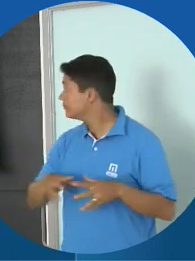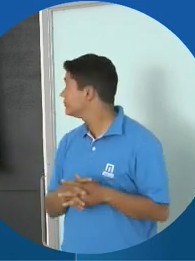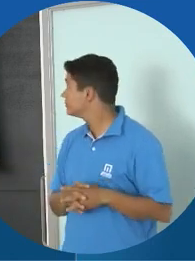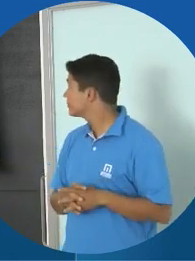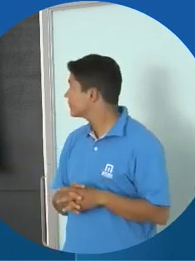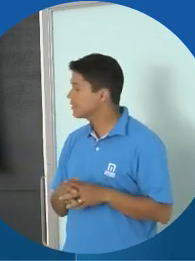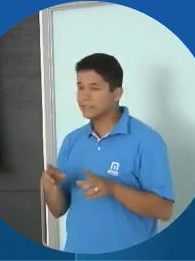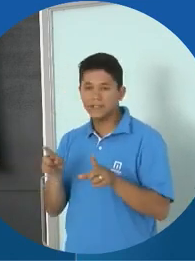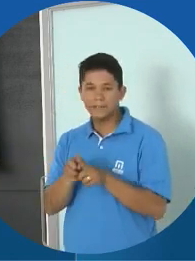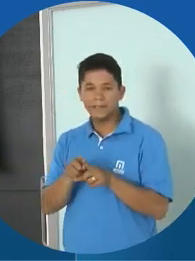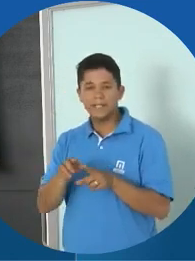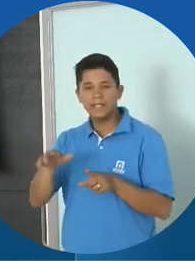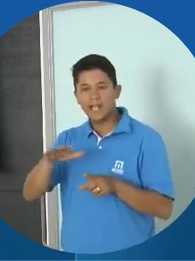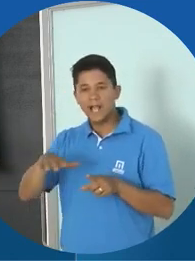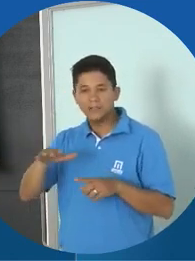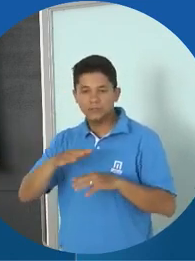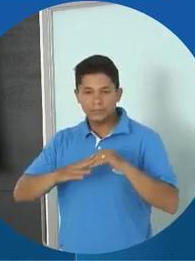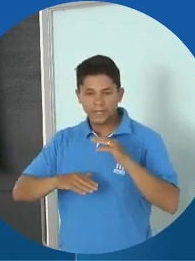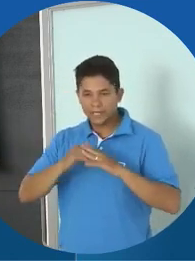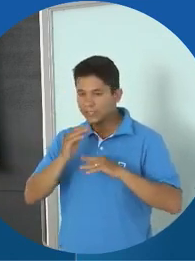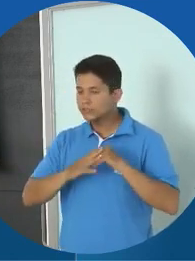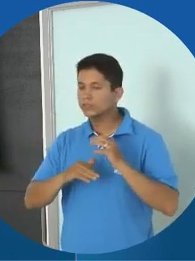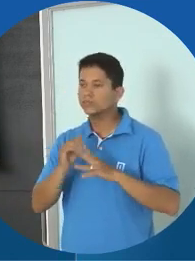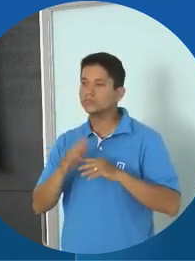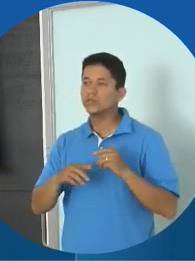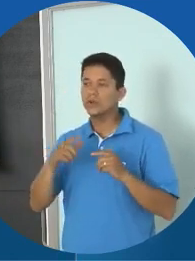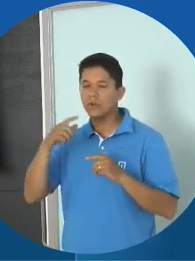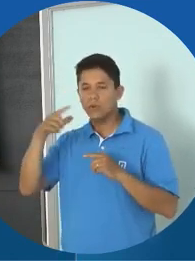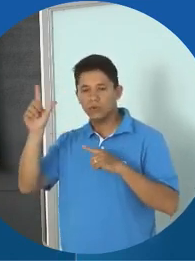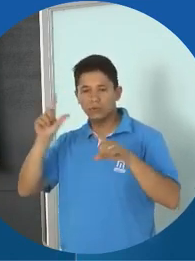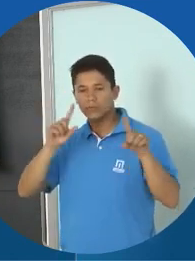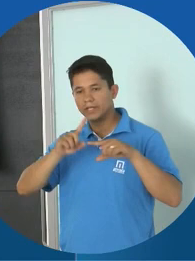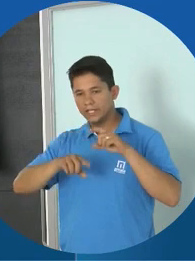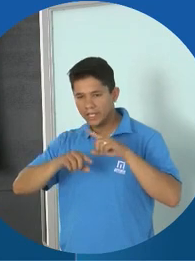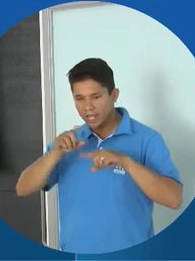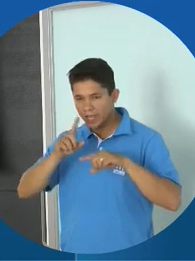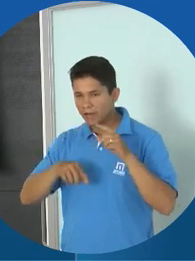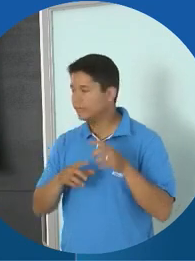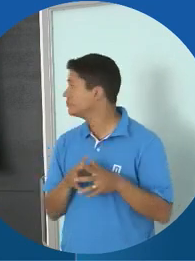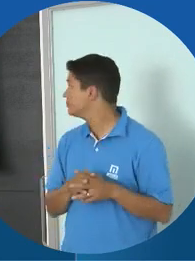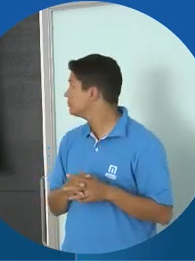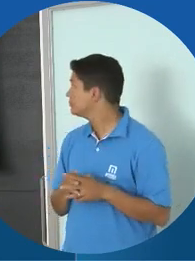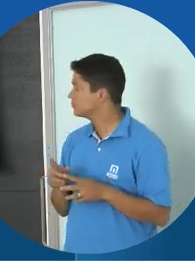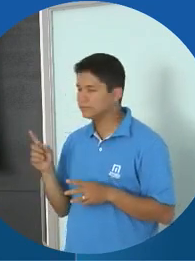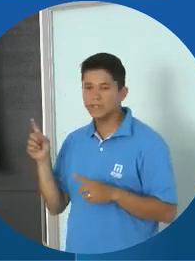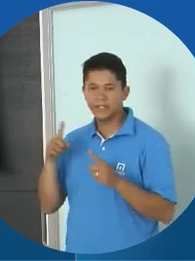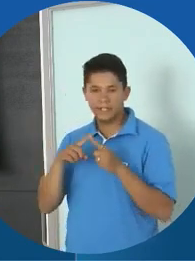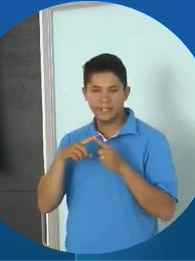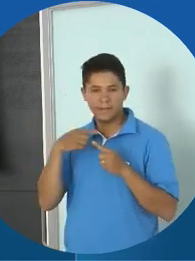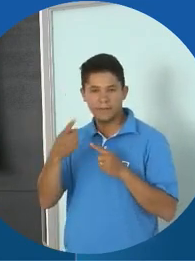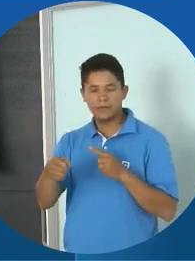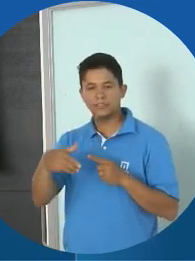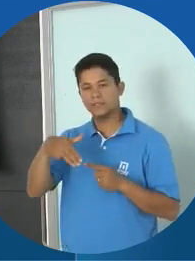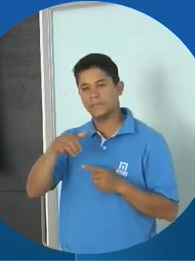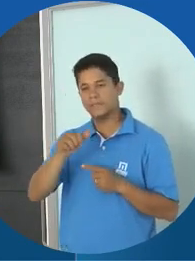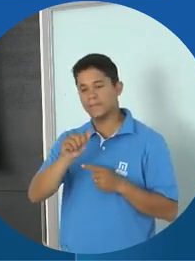casos práticos com outros materiais, que o Magno vai apresentar uma